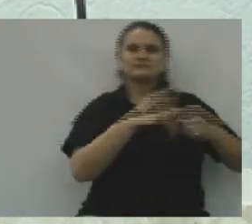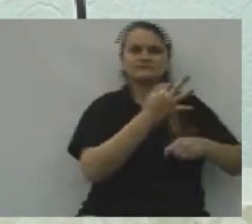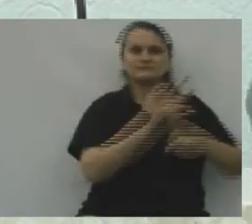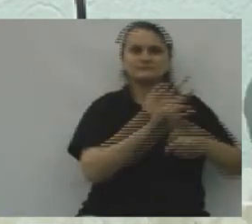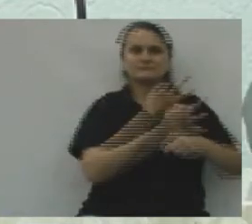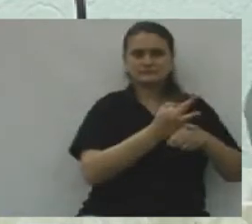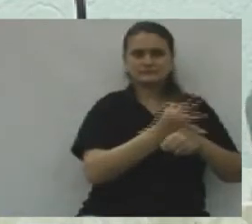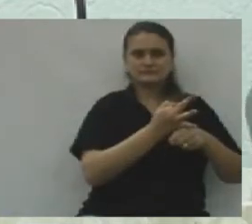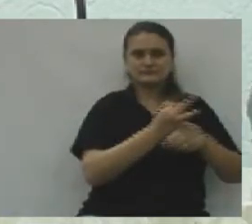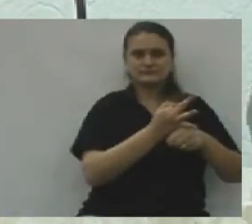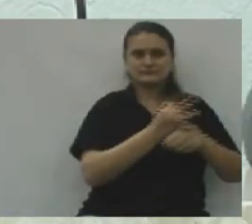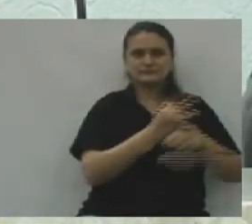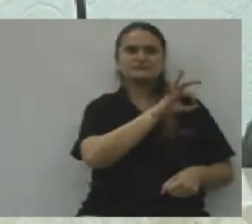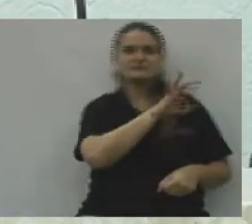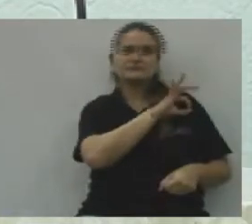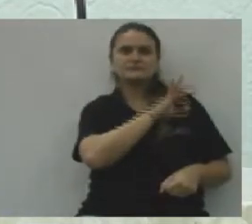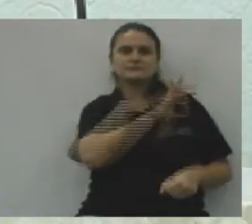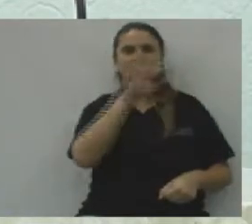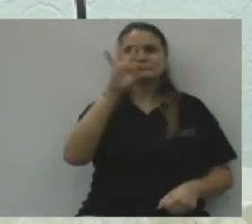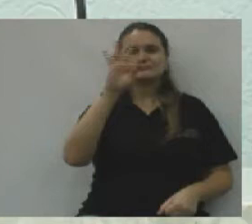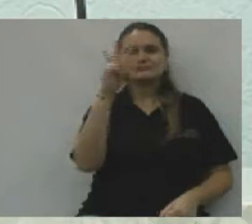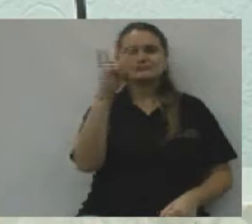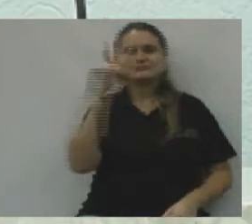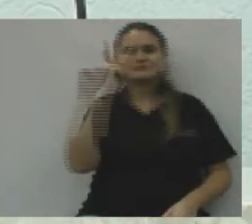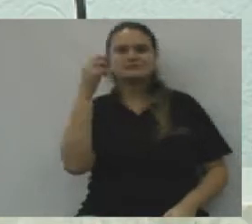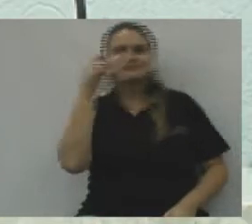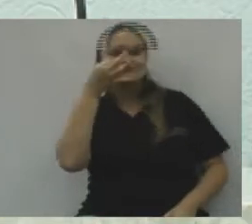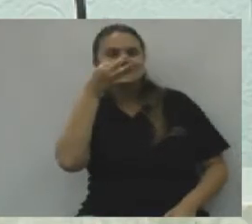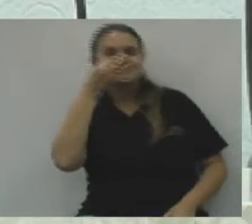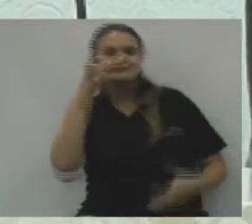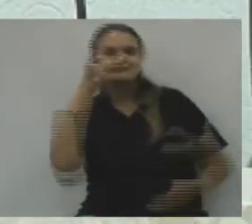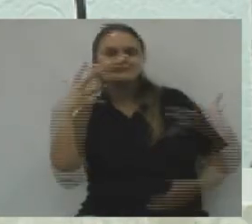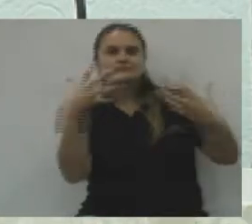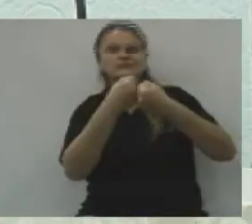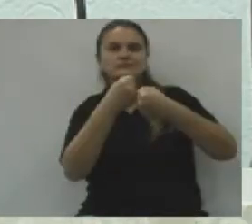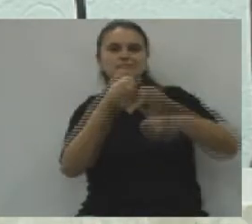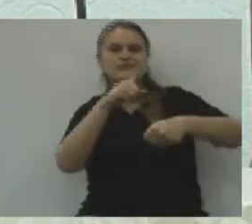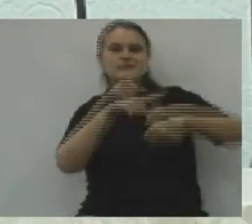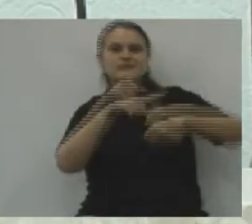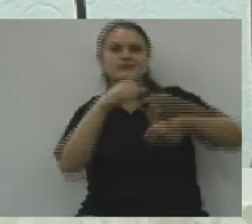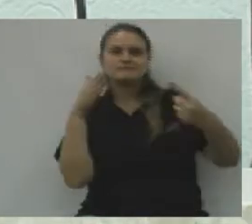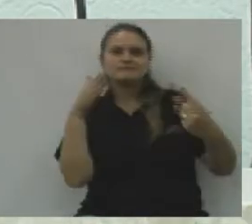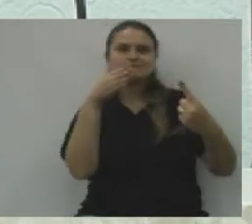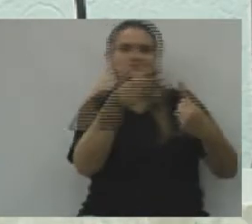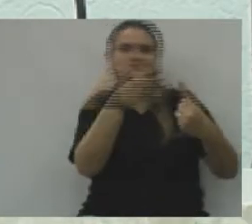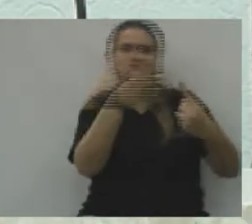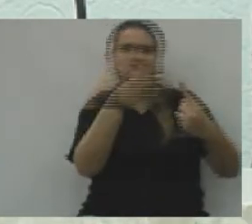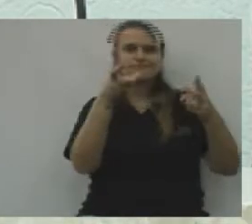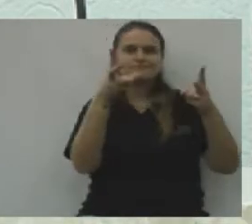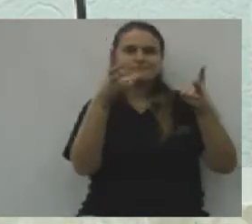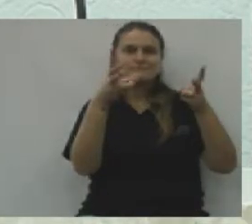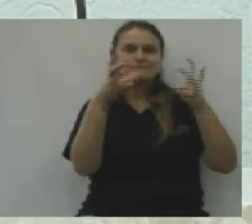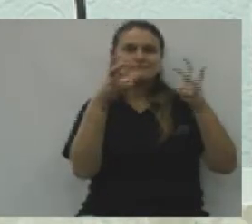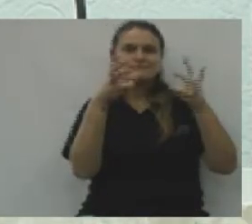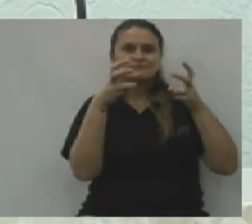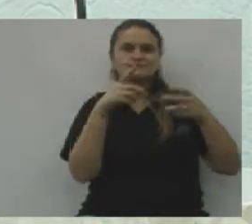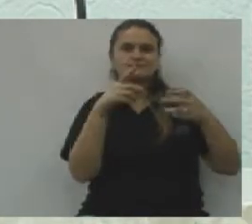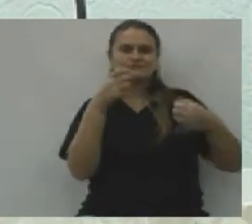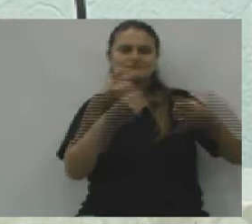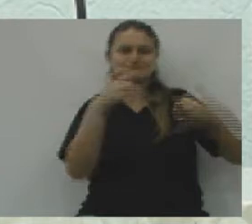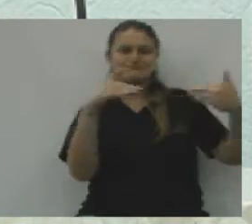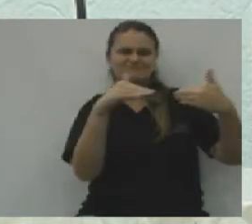Quando o policial Tiago avistou o acidente, foi imediatamente até o local e percebeu que dos veículos